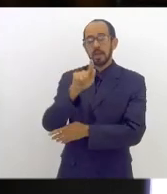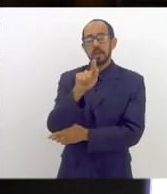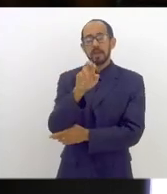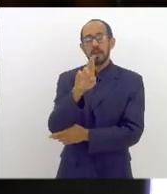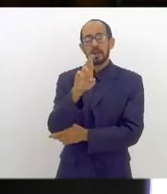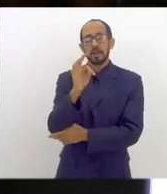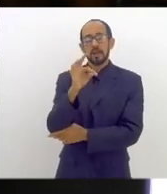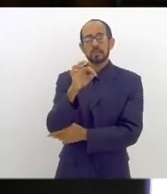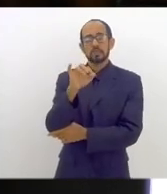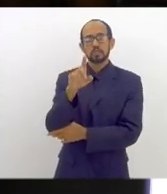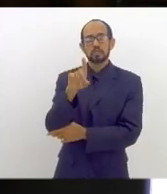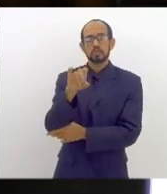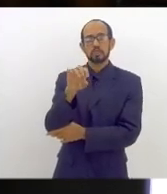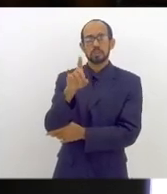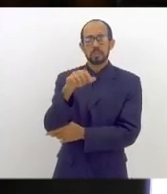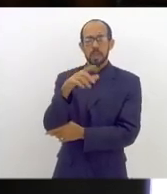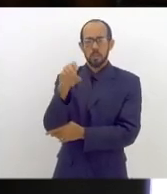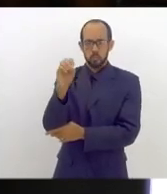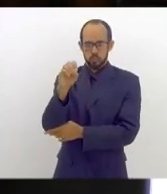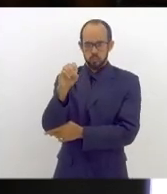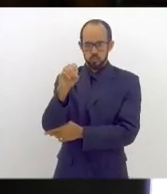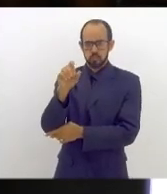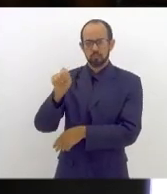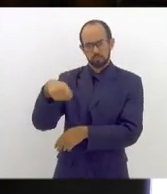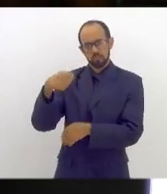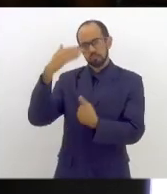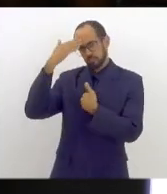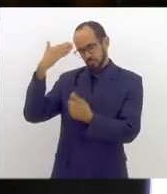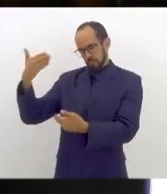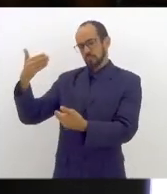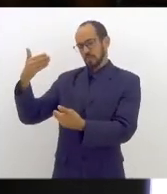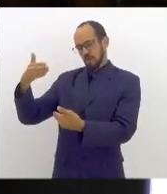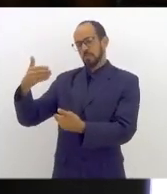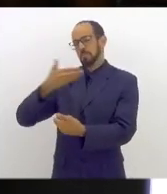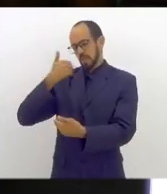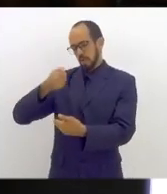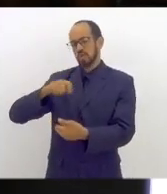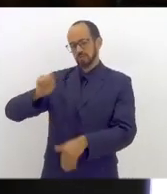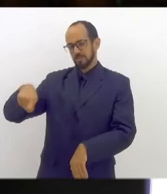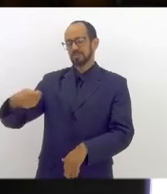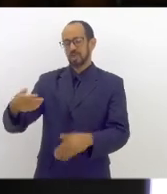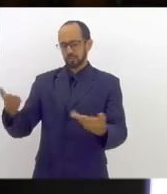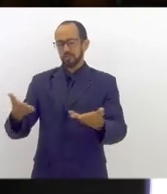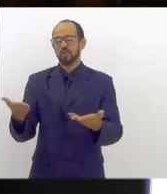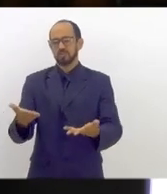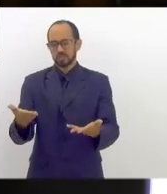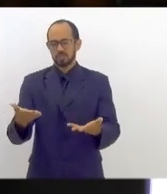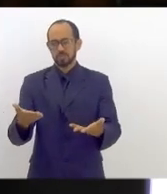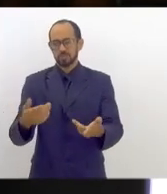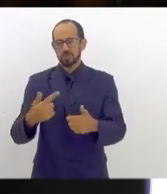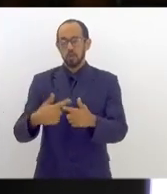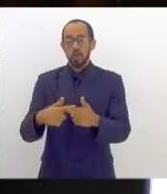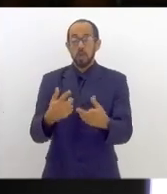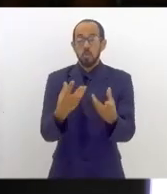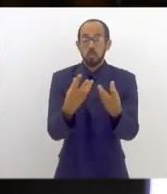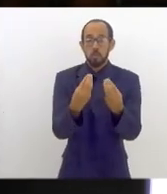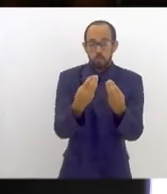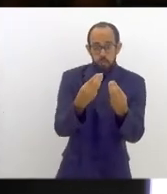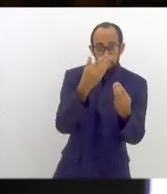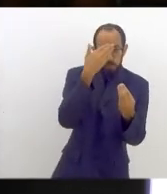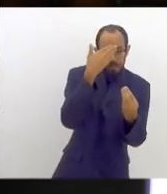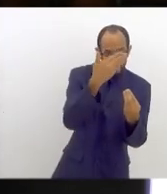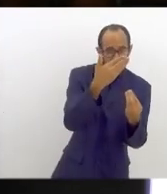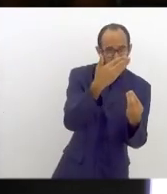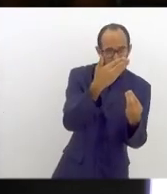Eu sempre tive comigo a ideia de que o Muito obrigado é válido